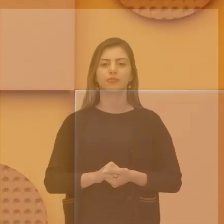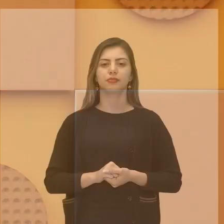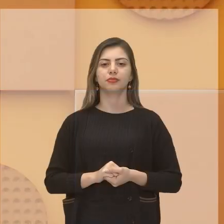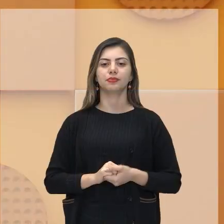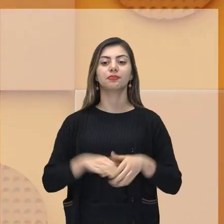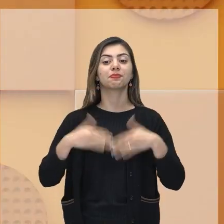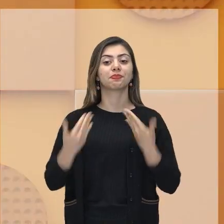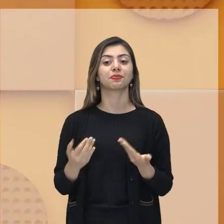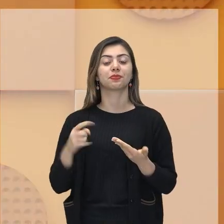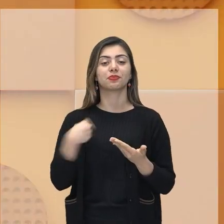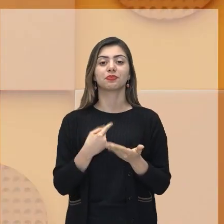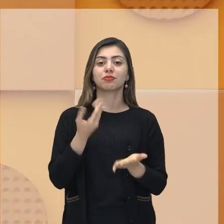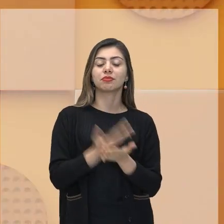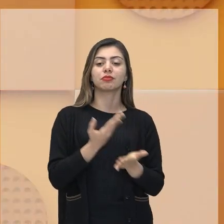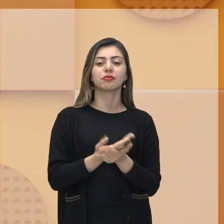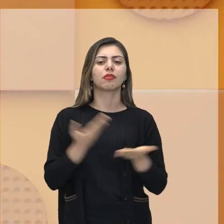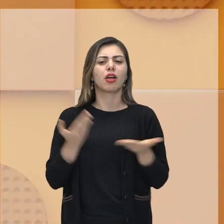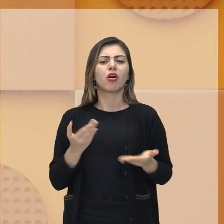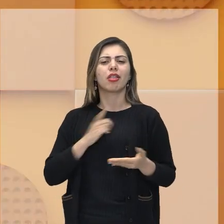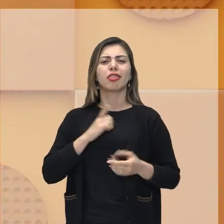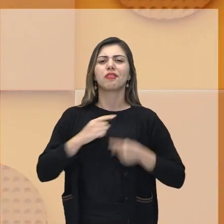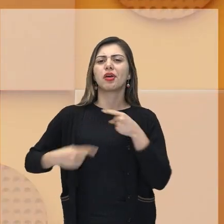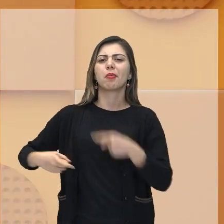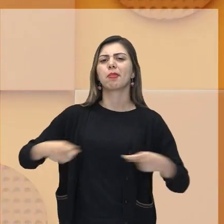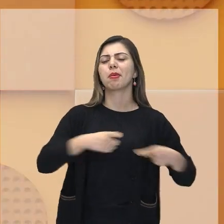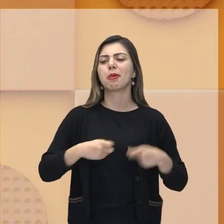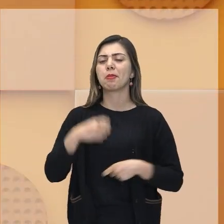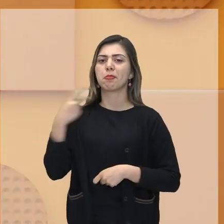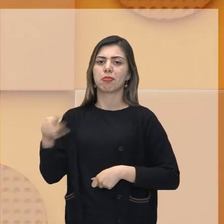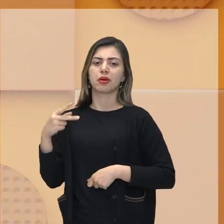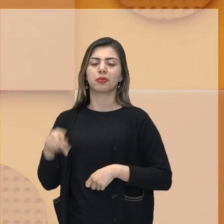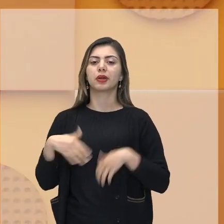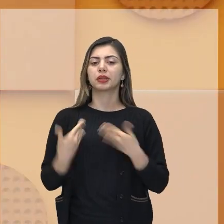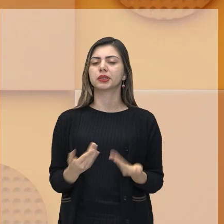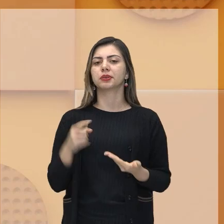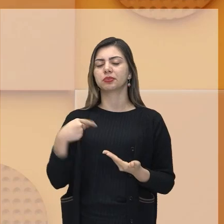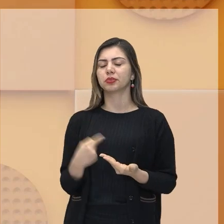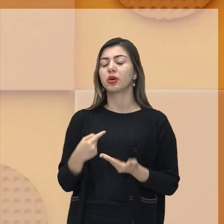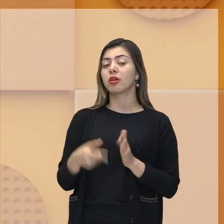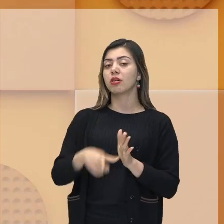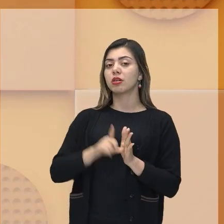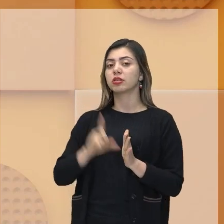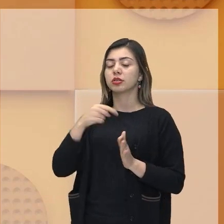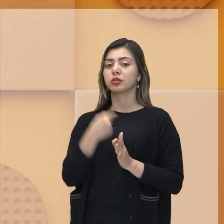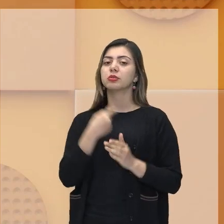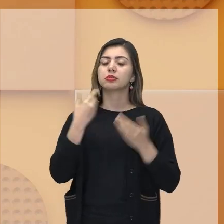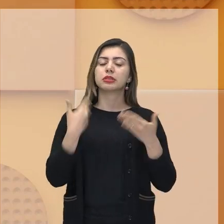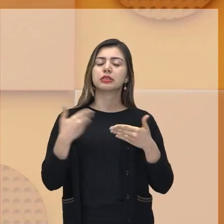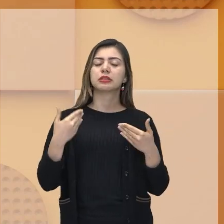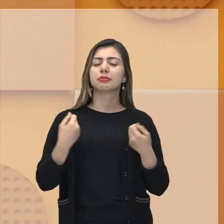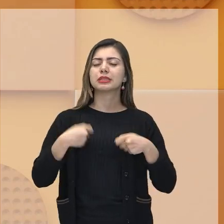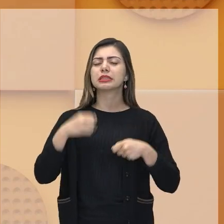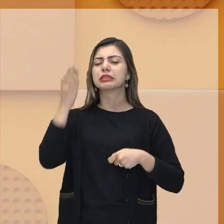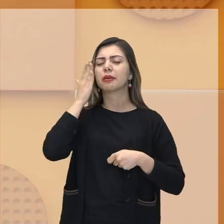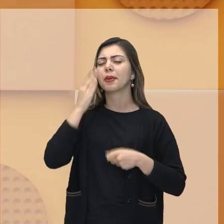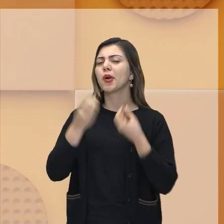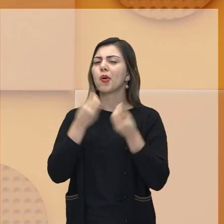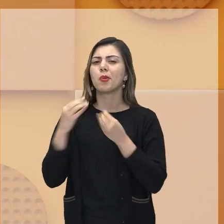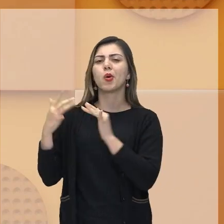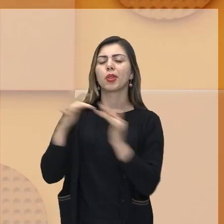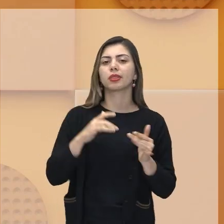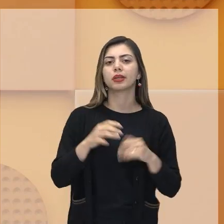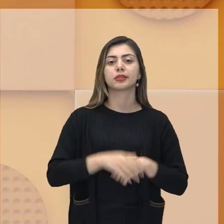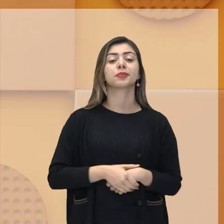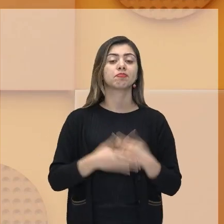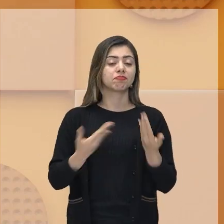Antes da gente começar a falar sobre essa Guerra do Paraguai propriamente dita, vamos nos situar, galera. Estamos, nesse momento,